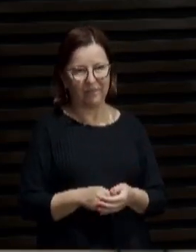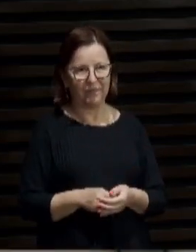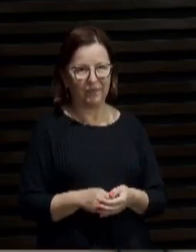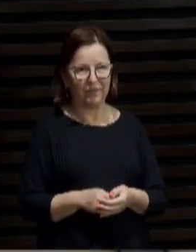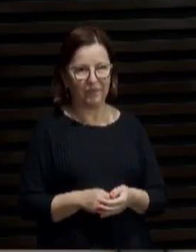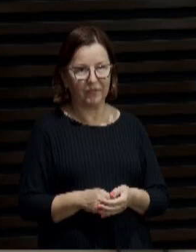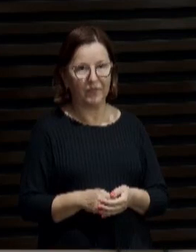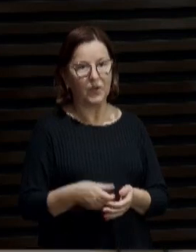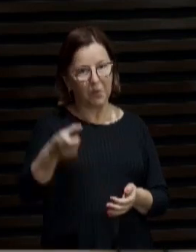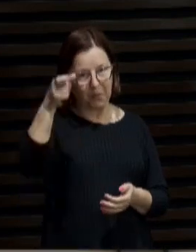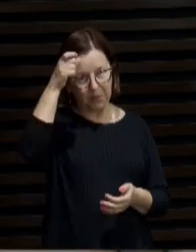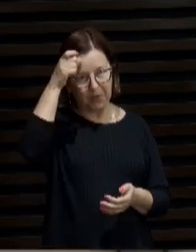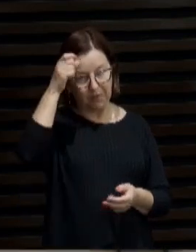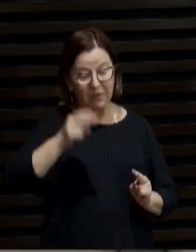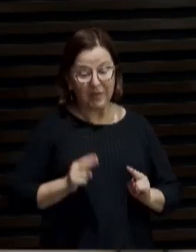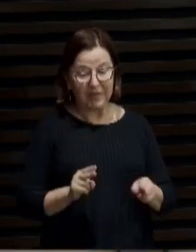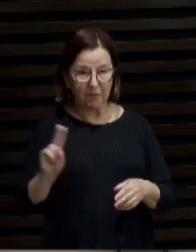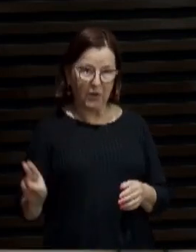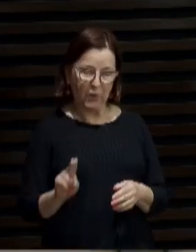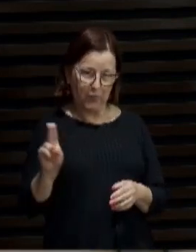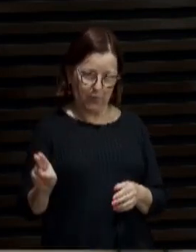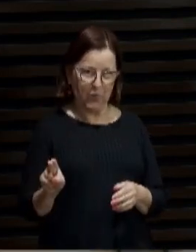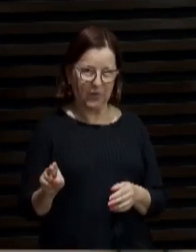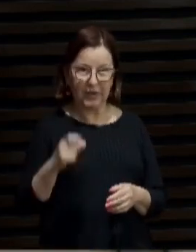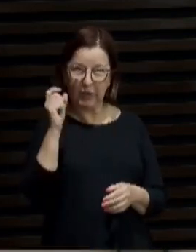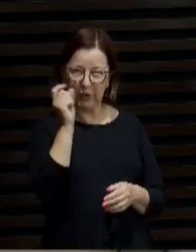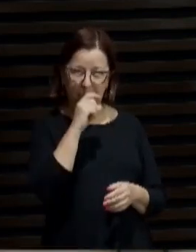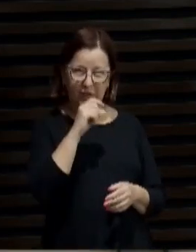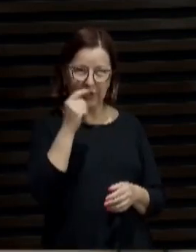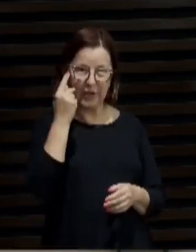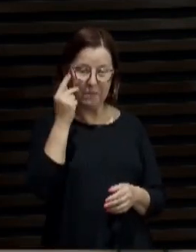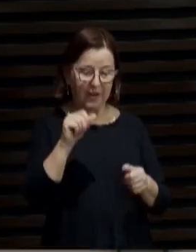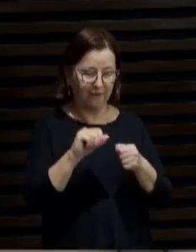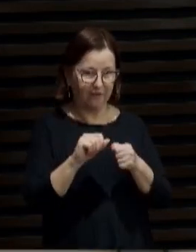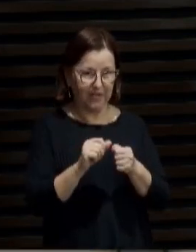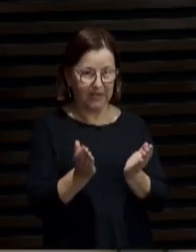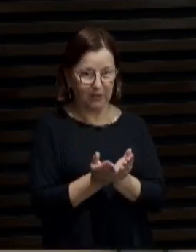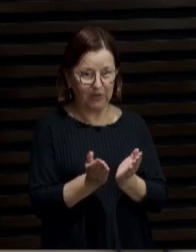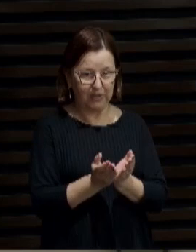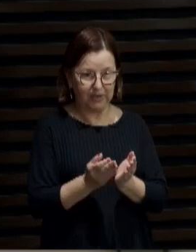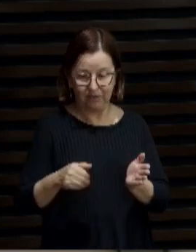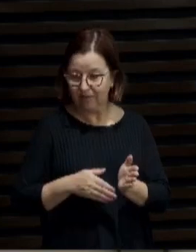por Satanás. E o que mais tem acontecido nos seminários, meus irmãos.